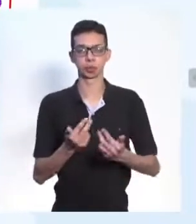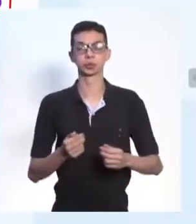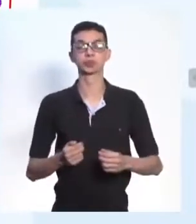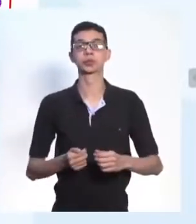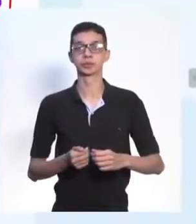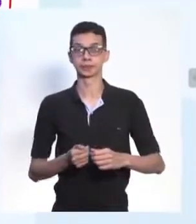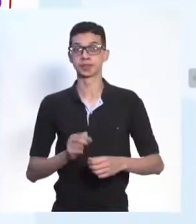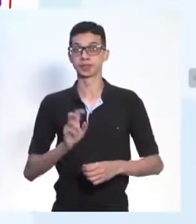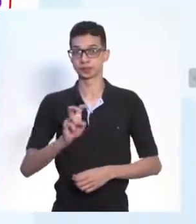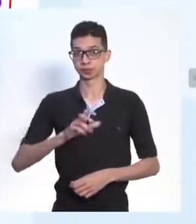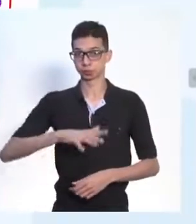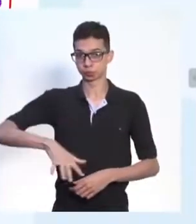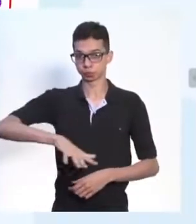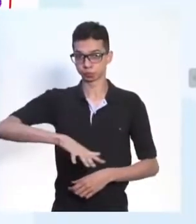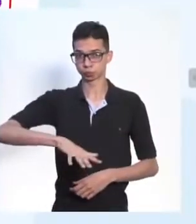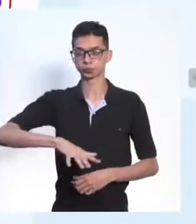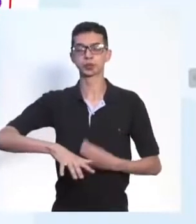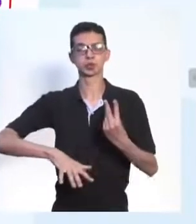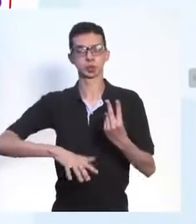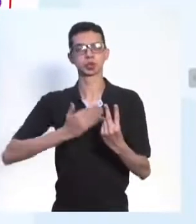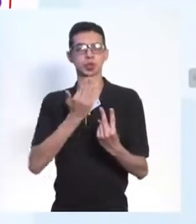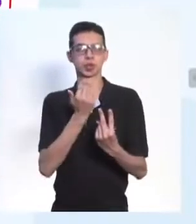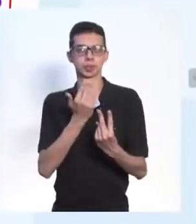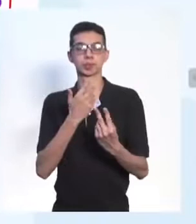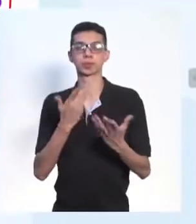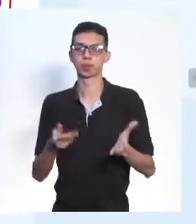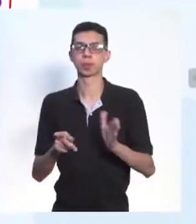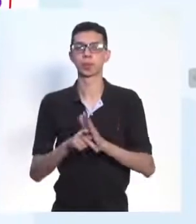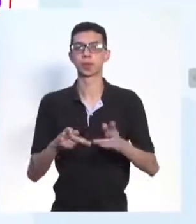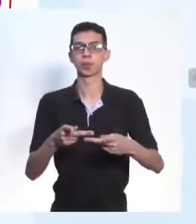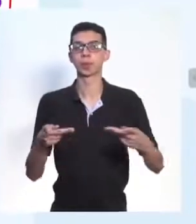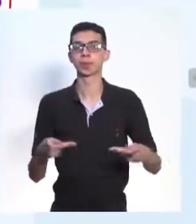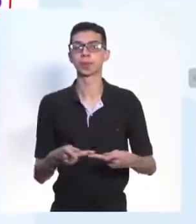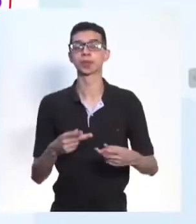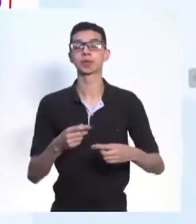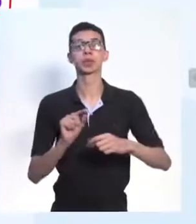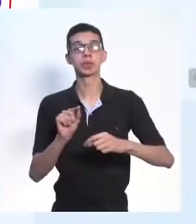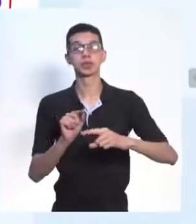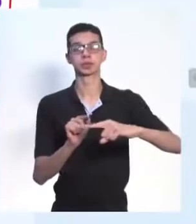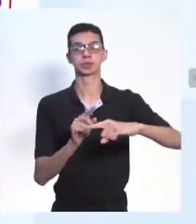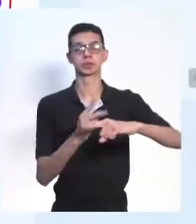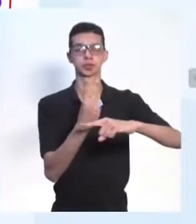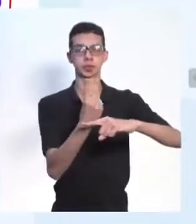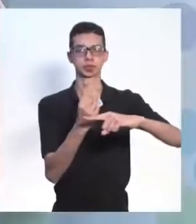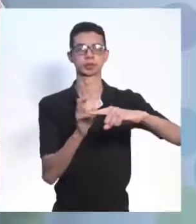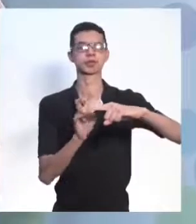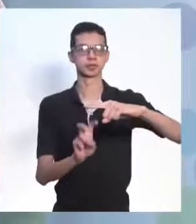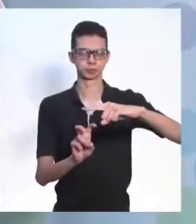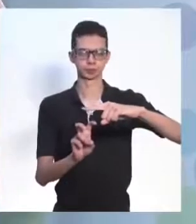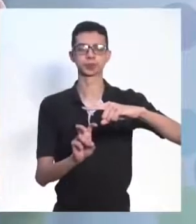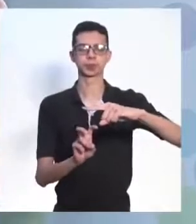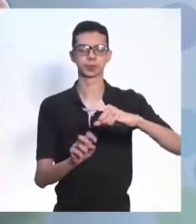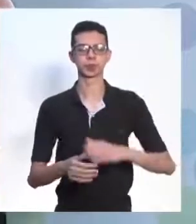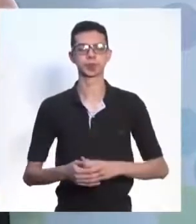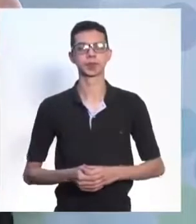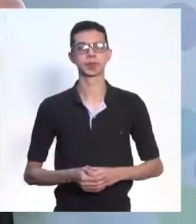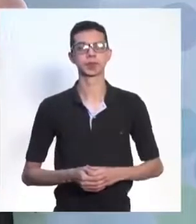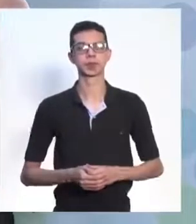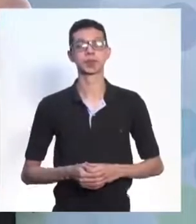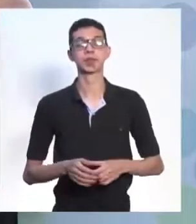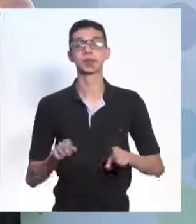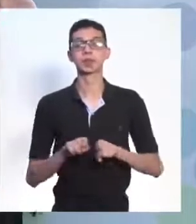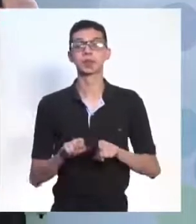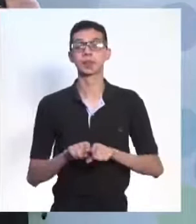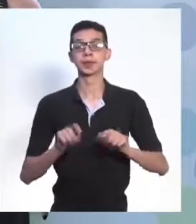consumidas. Então, foi consumido da pizza 2/5 dela. Também posso representar